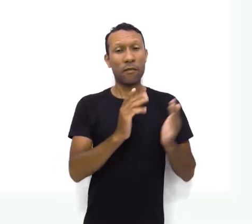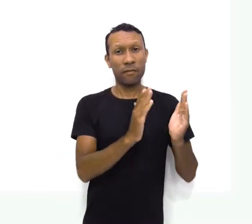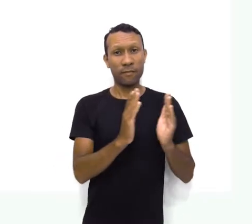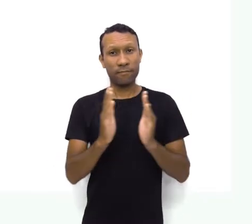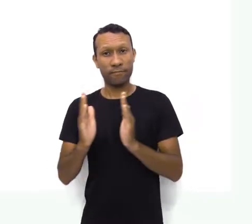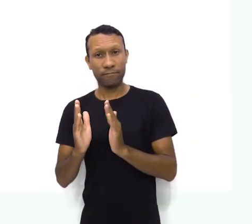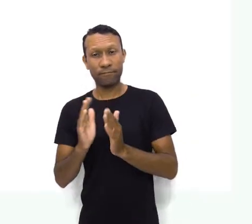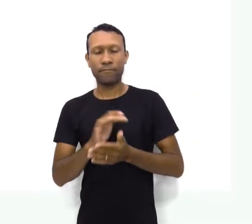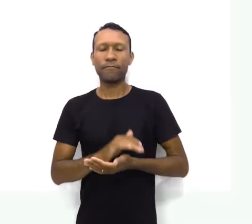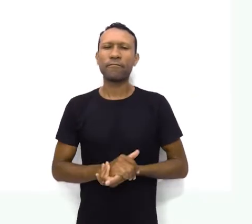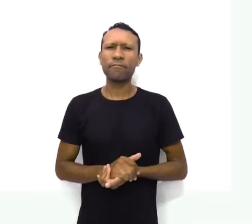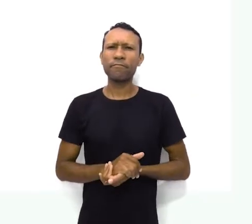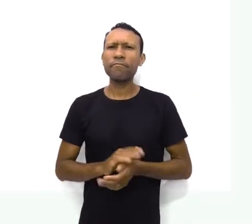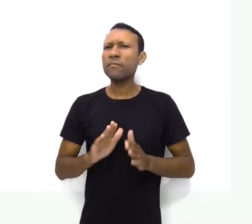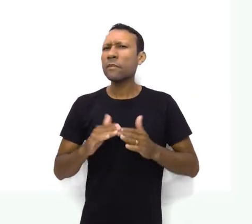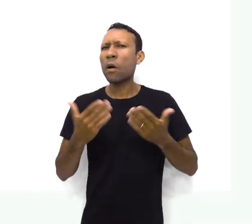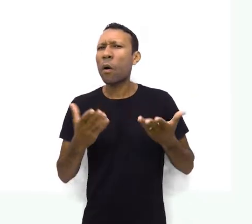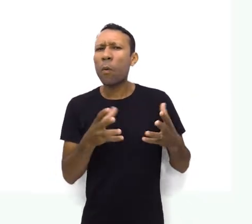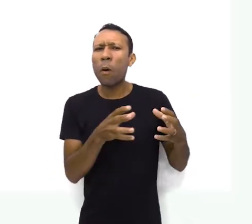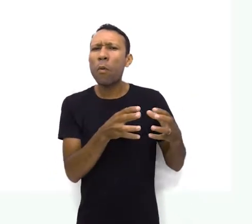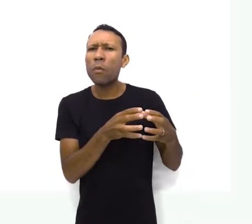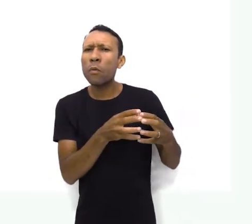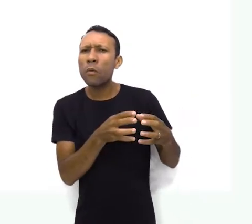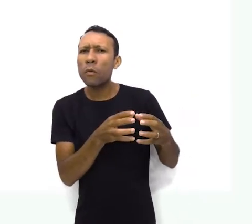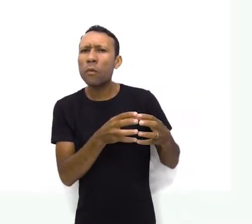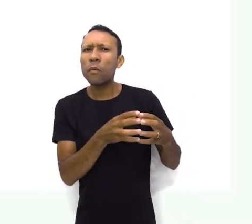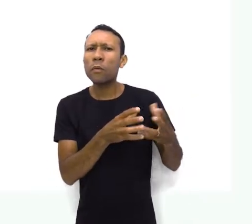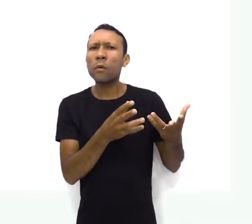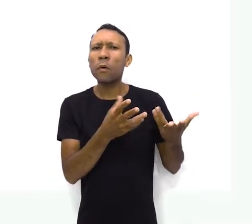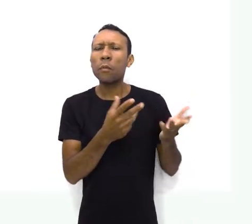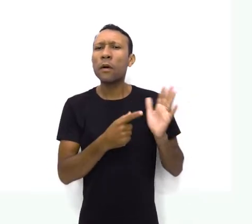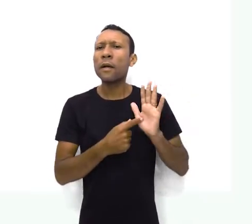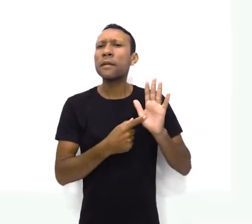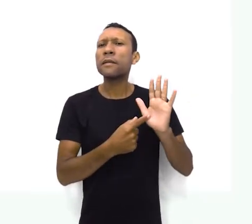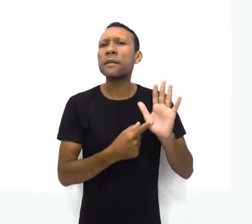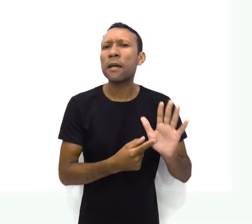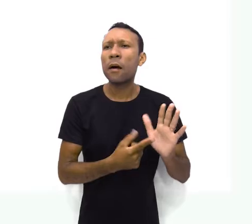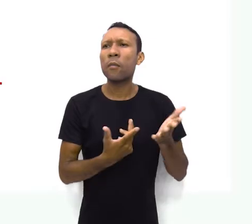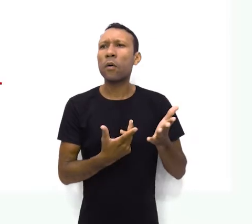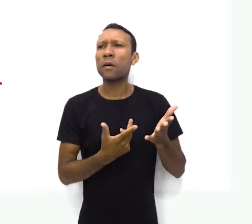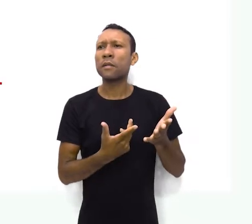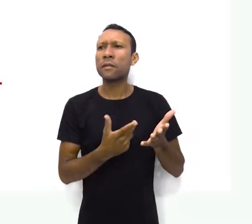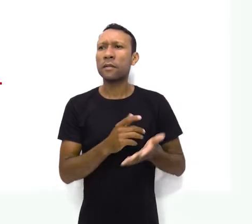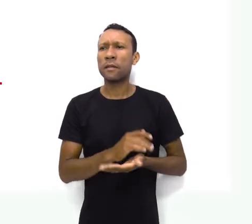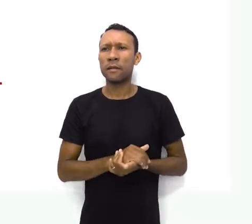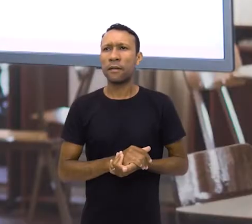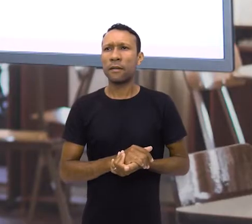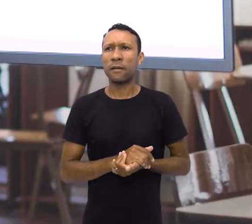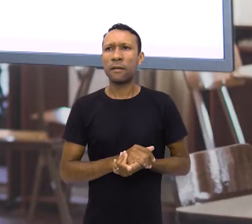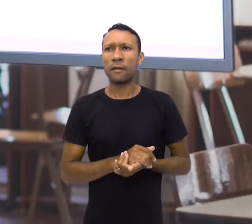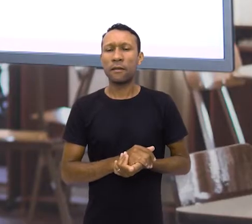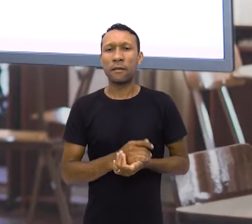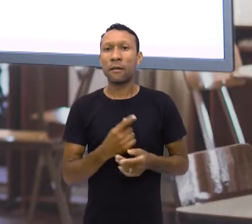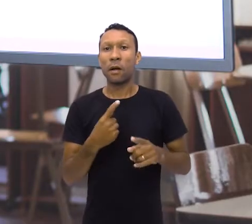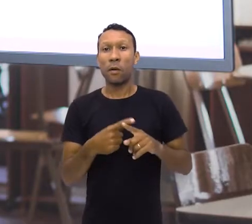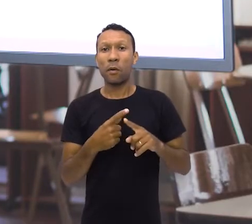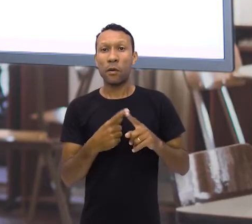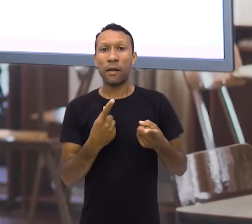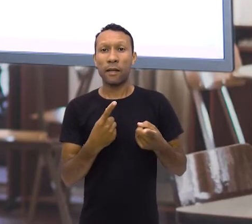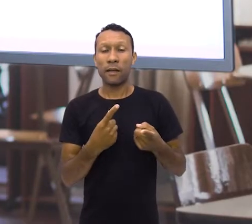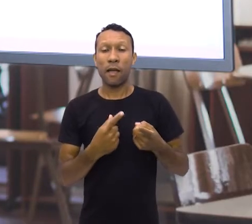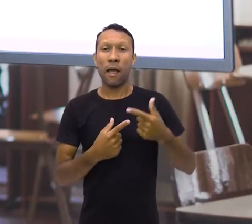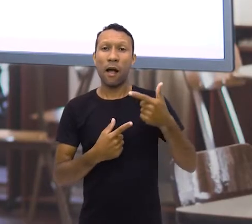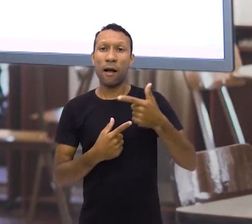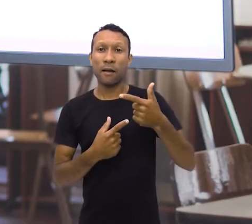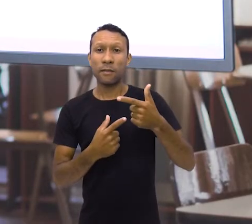Qual é a equipe que o painel representado a figura simétrica por translação? A equipe 2, houve um deslocamento